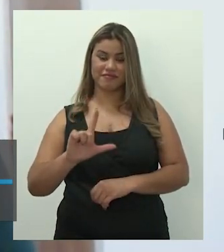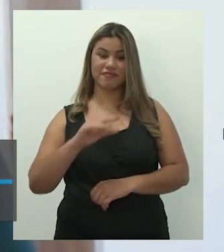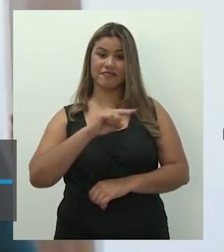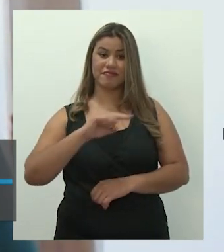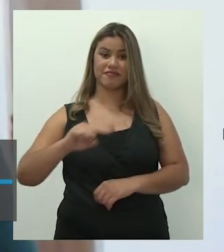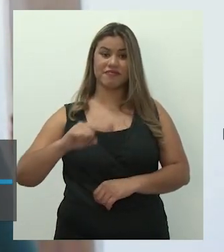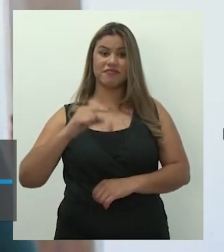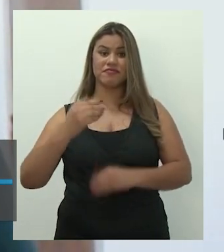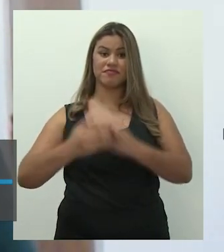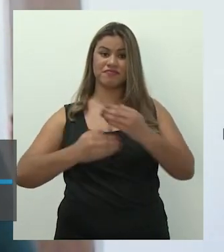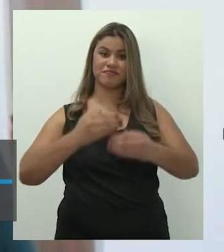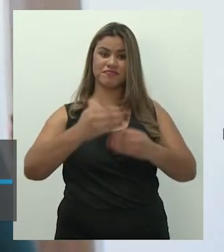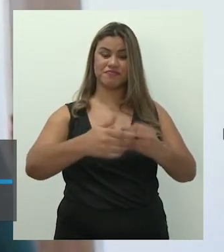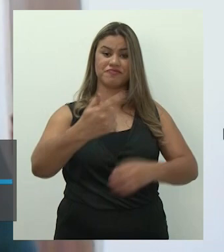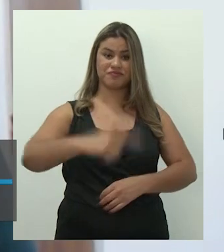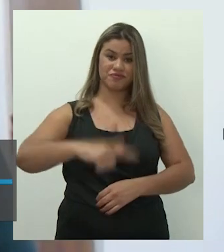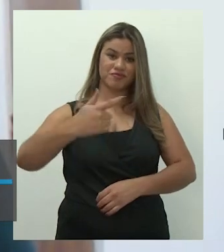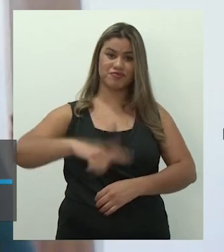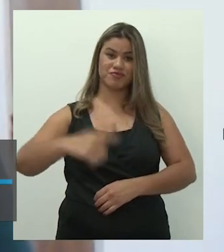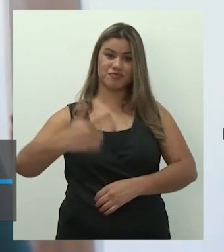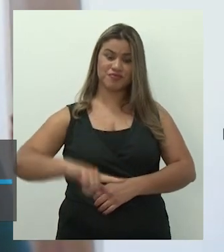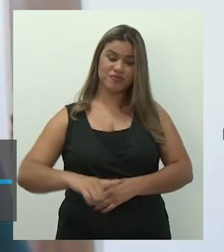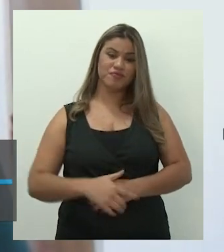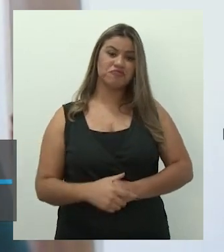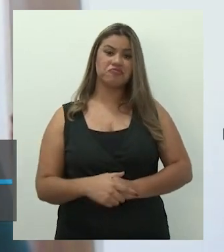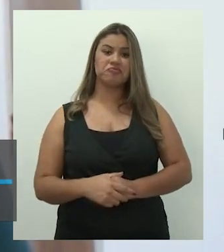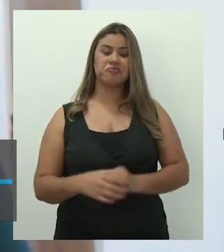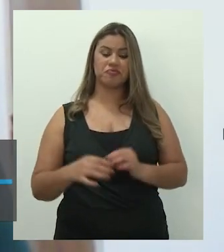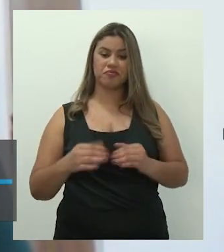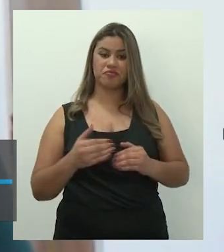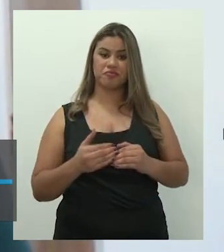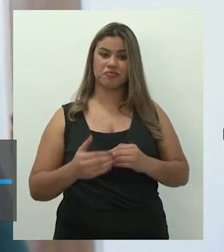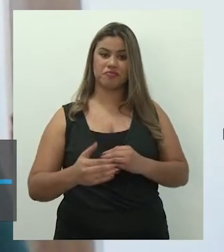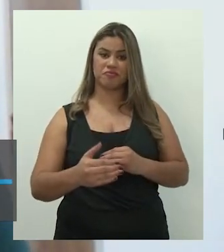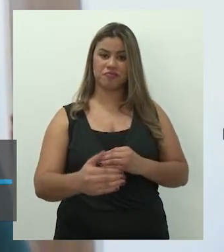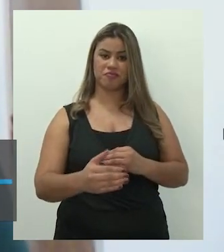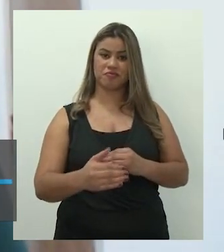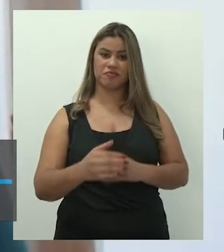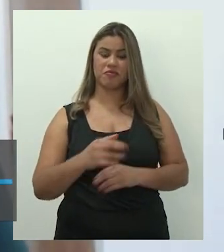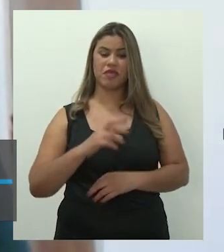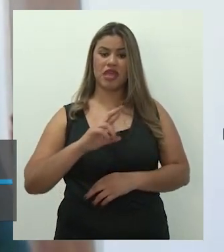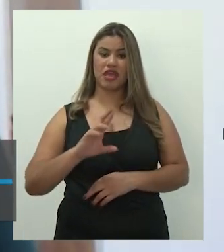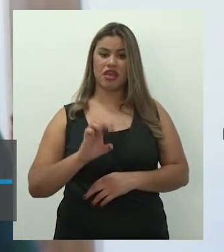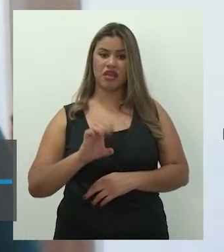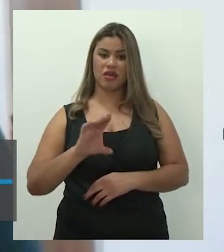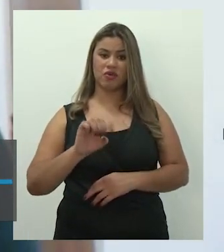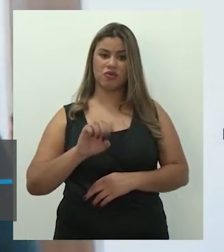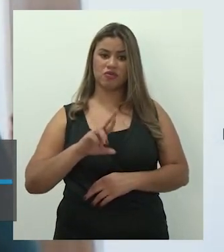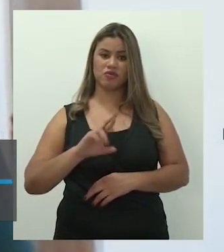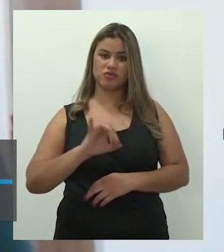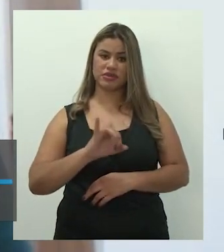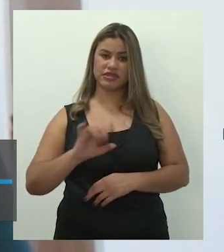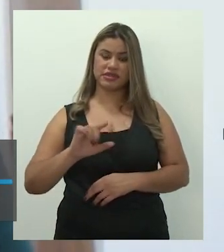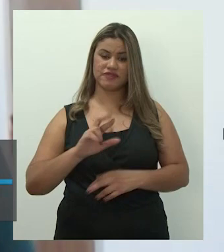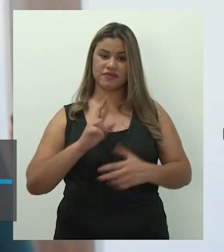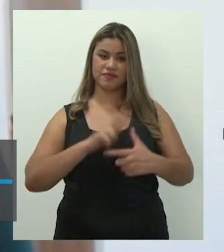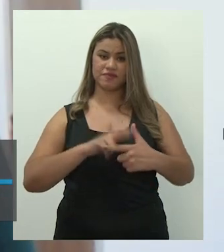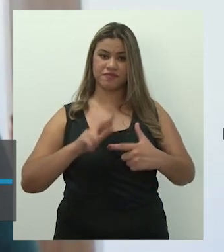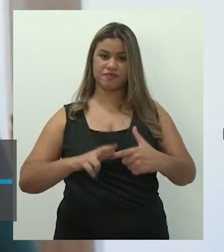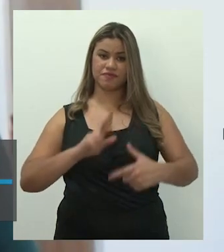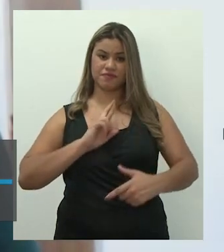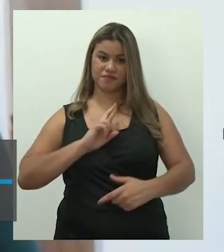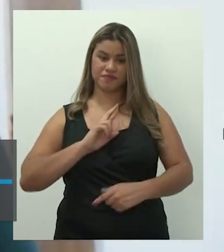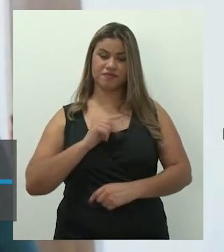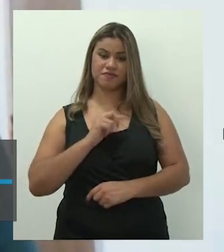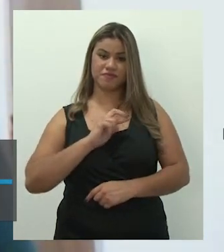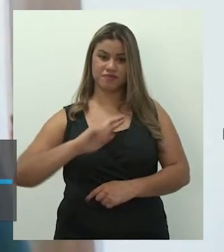sequências repetitivas, né? Eles não são sequências não recursivas. É importante vocês terem isso